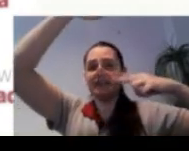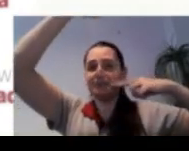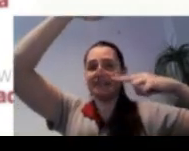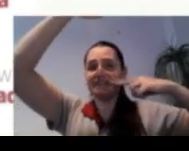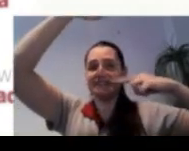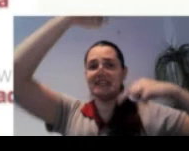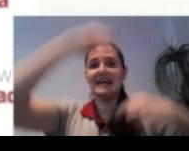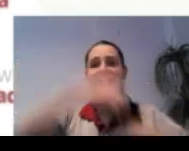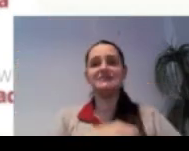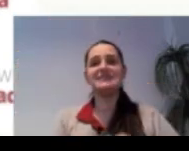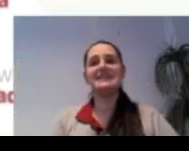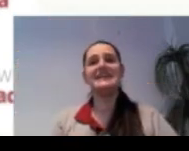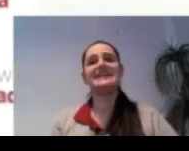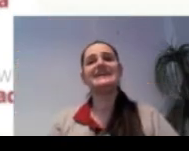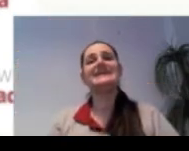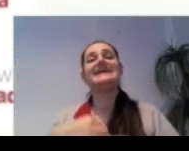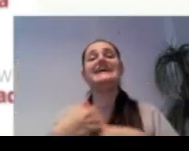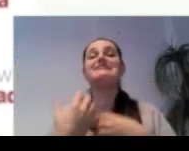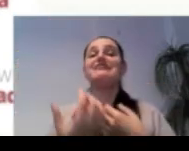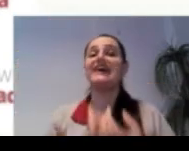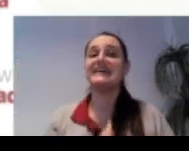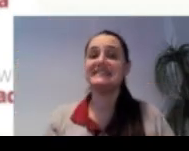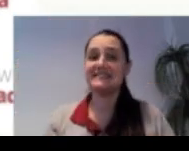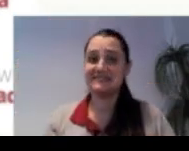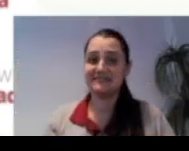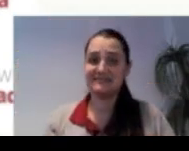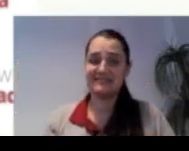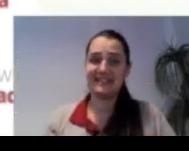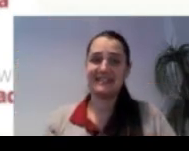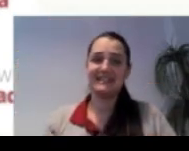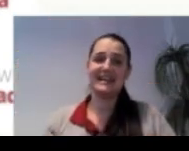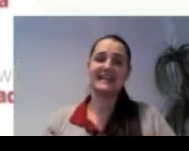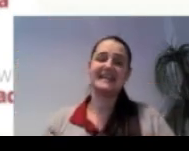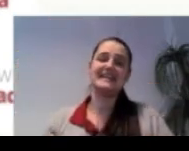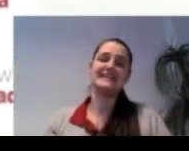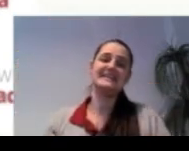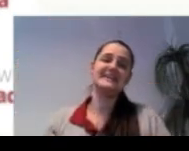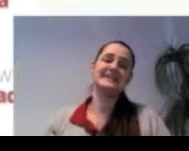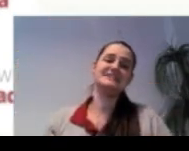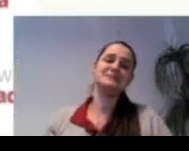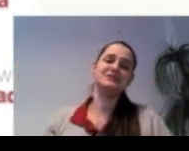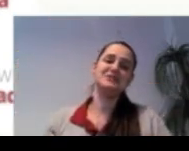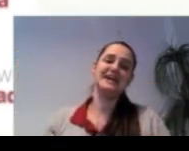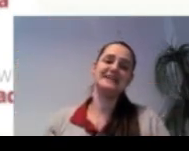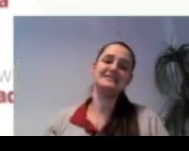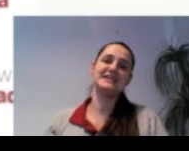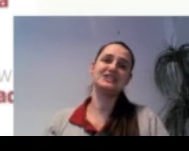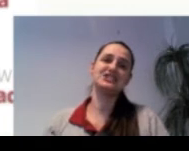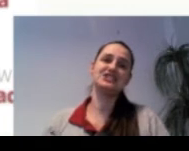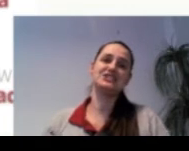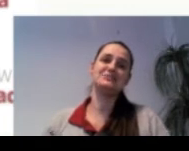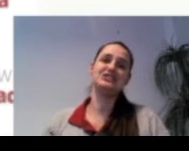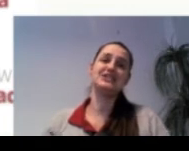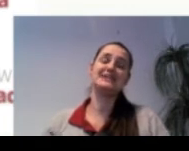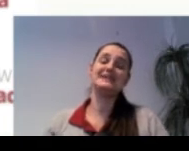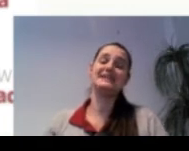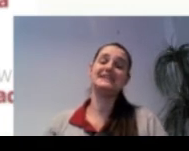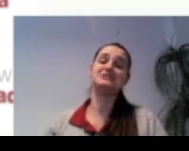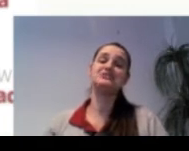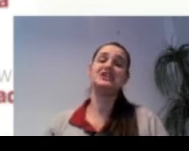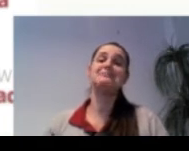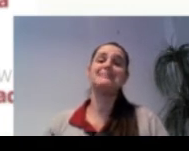corta aquele pedacinho errado e ela refaz, tá? Aquele espaço errado, que a gente chama